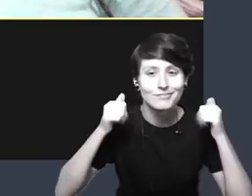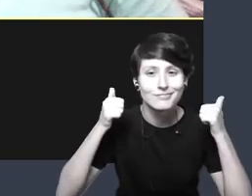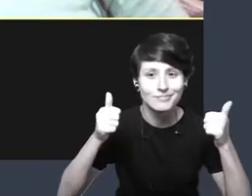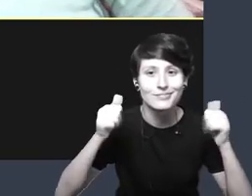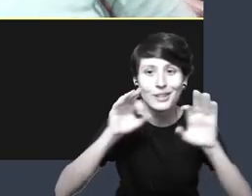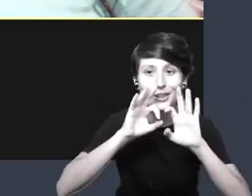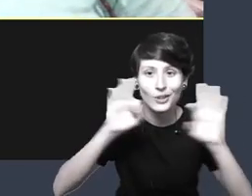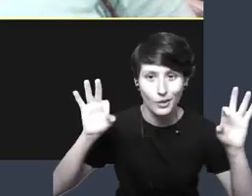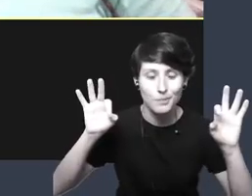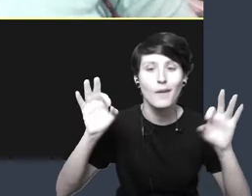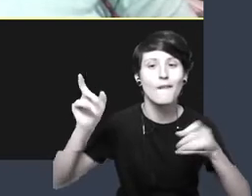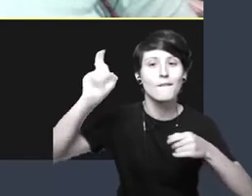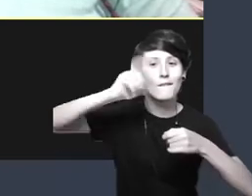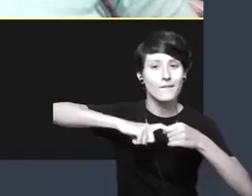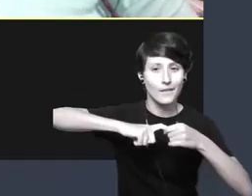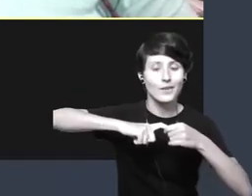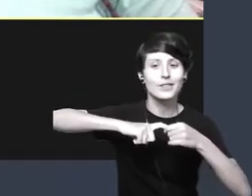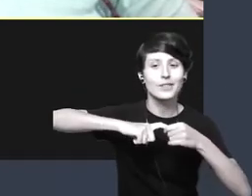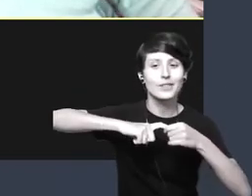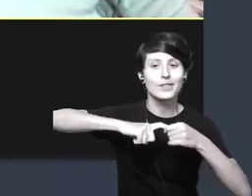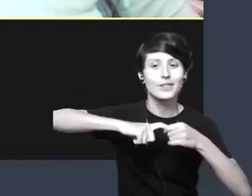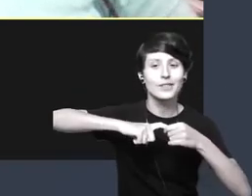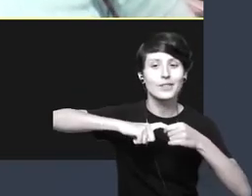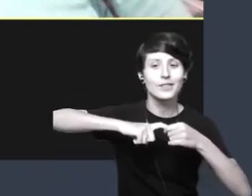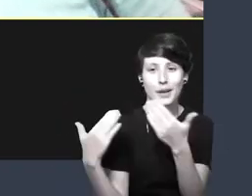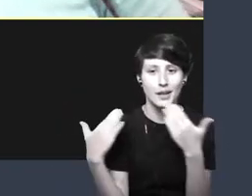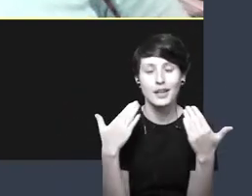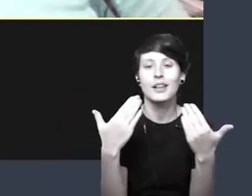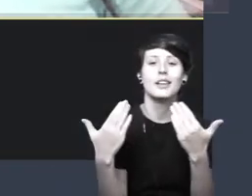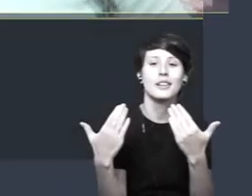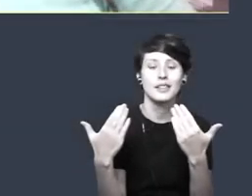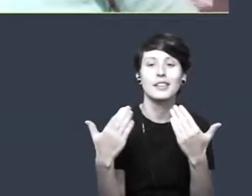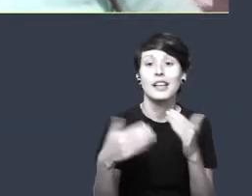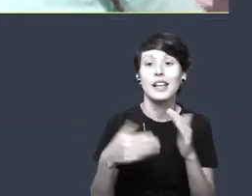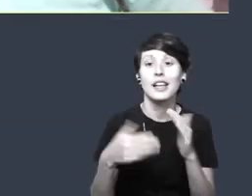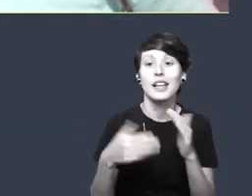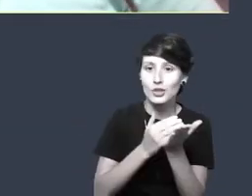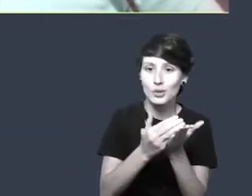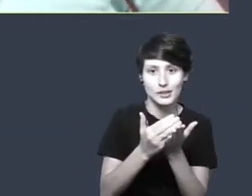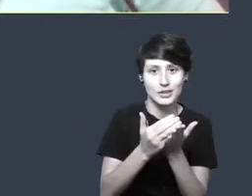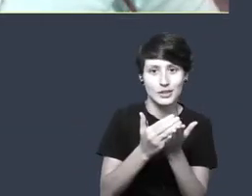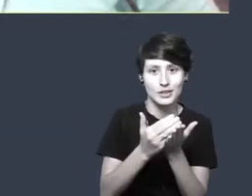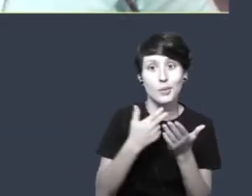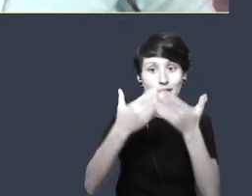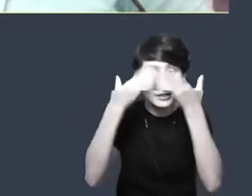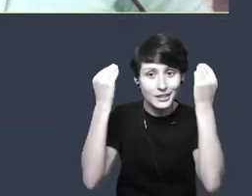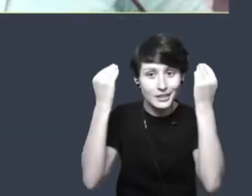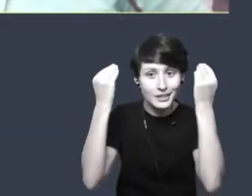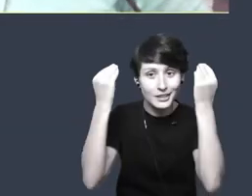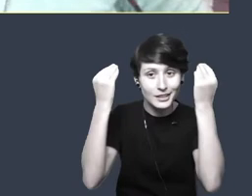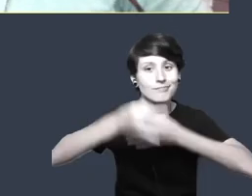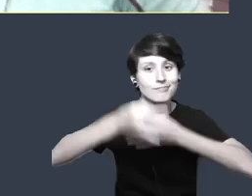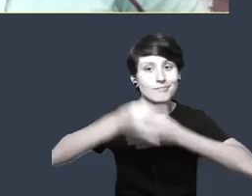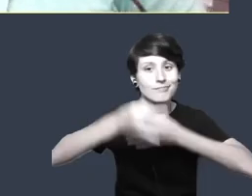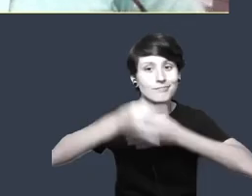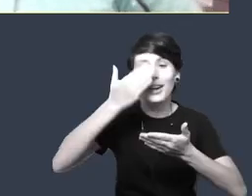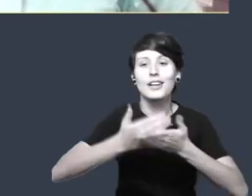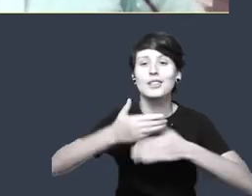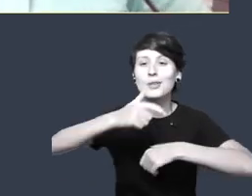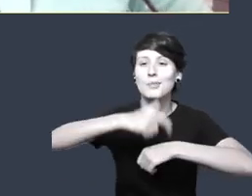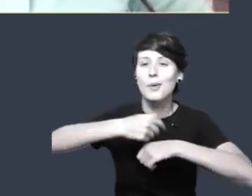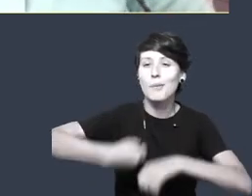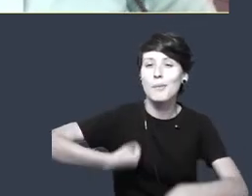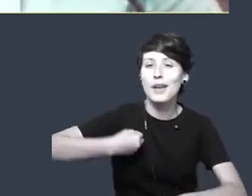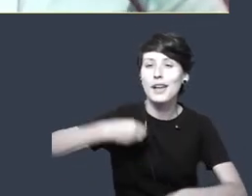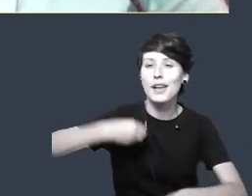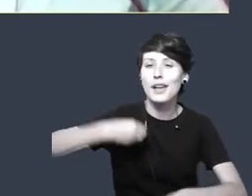Agora, voltando aqui para o nosso painel, antes de mais nada, não poderia deixar de comentar, acho que no momento que nós estamos vivendo no Brasil,